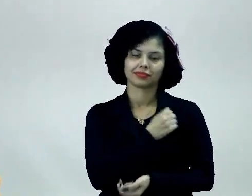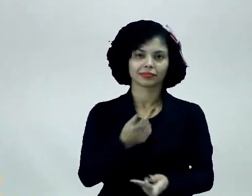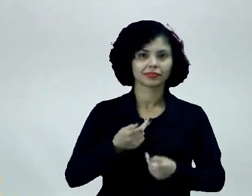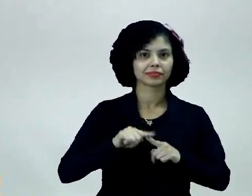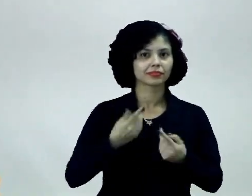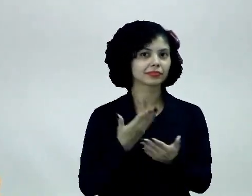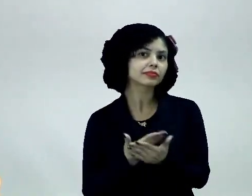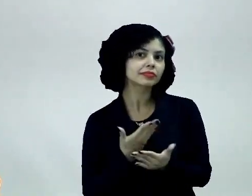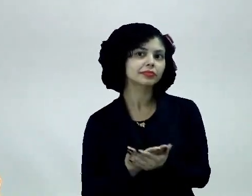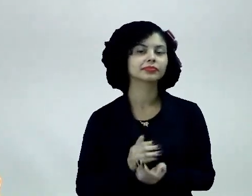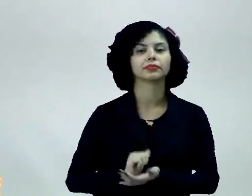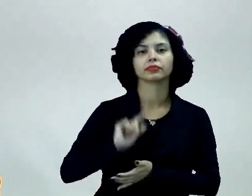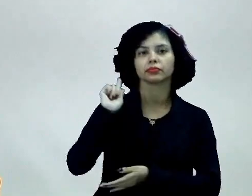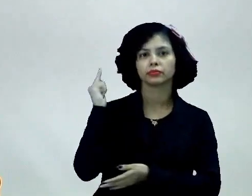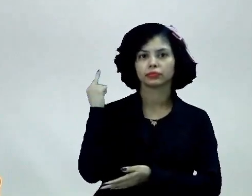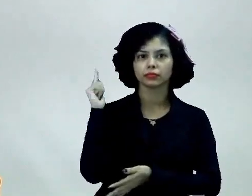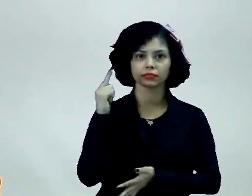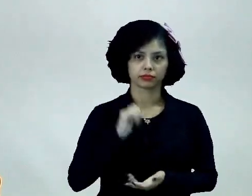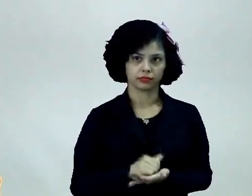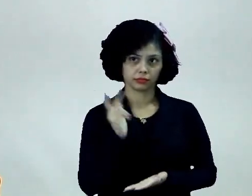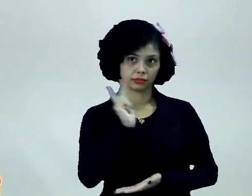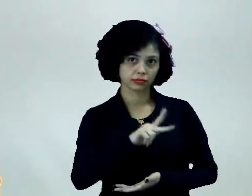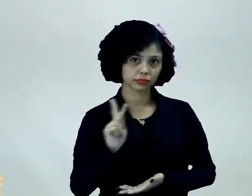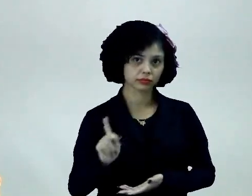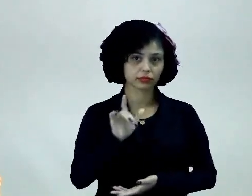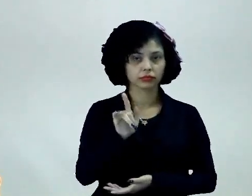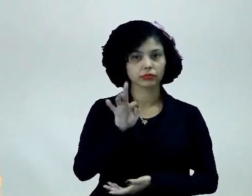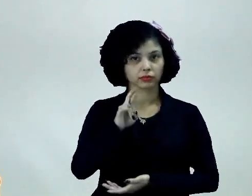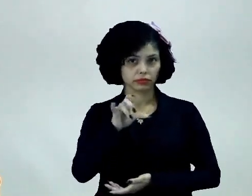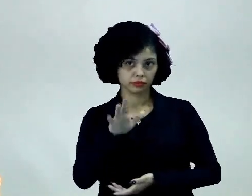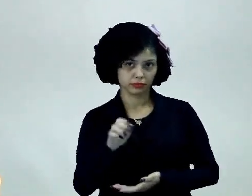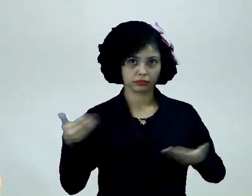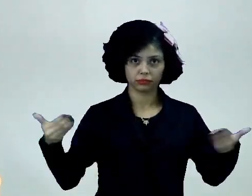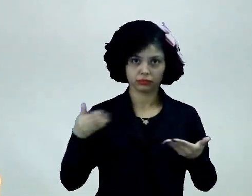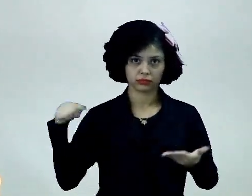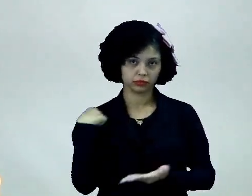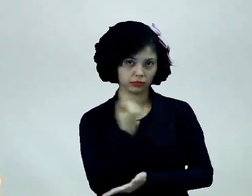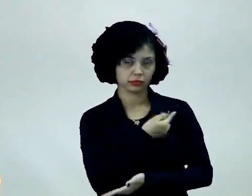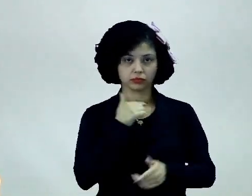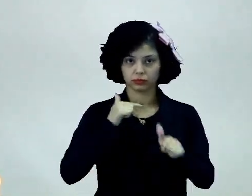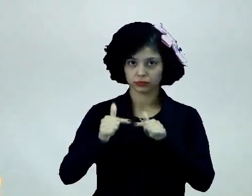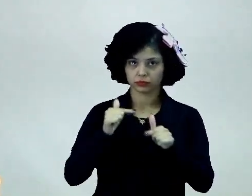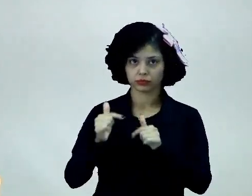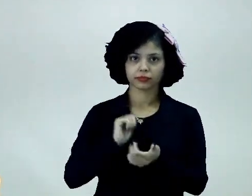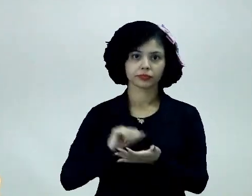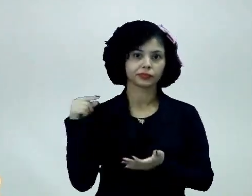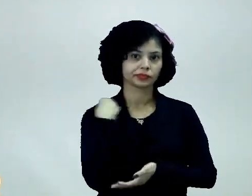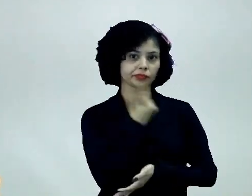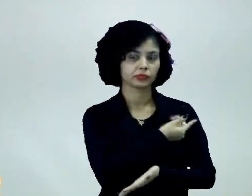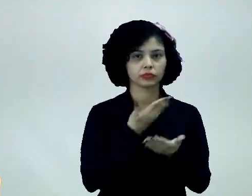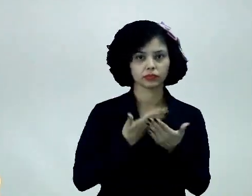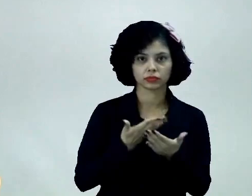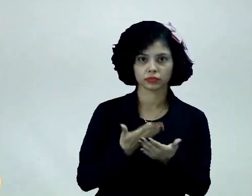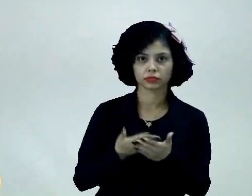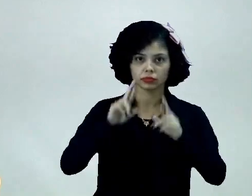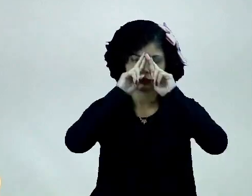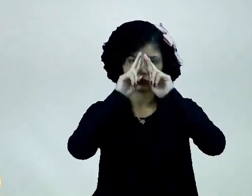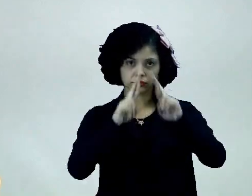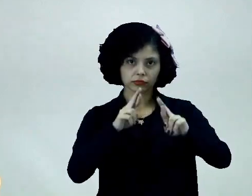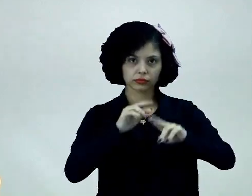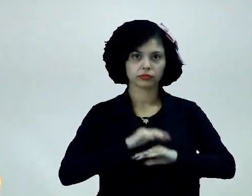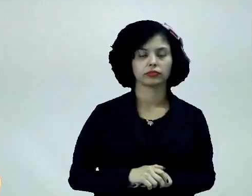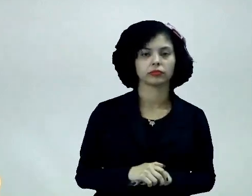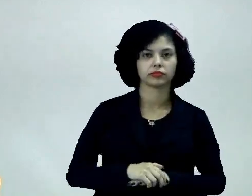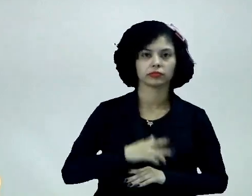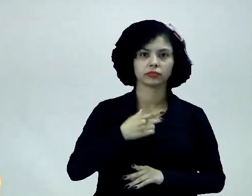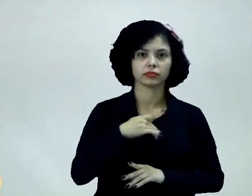sejam bem-vindos a mais uma aula de Geografia. Eu sou a professora Adriele e hoje a gente vai trabalhar durante a nossa aula sobre respeito